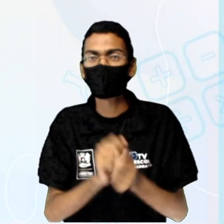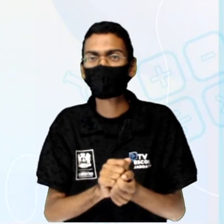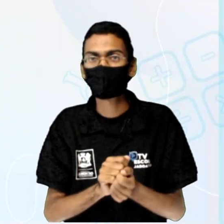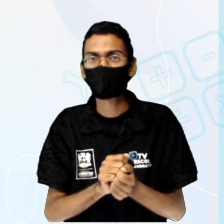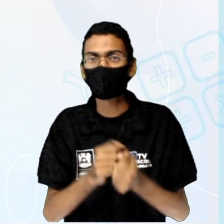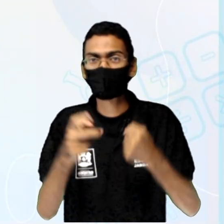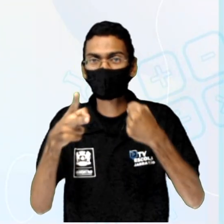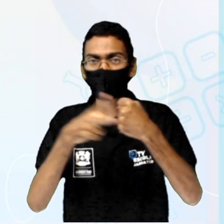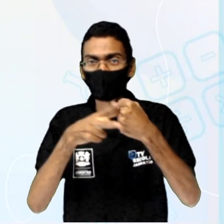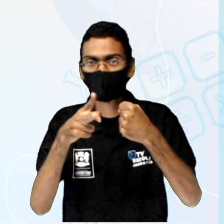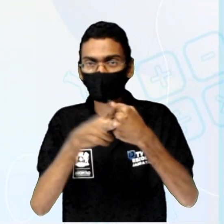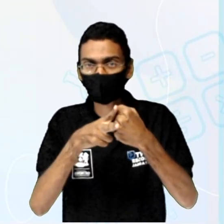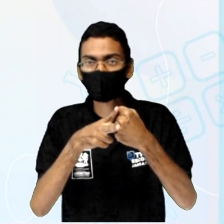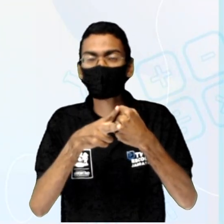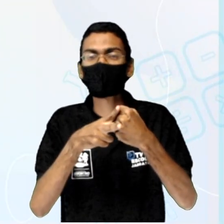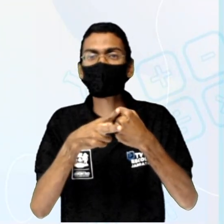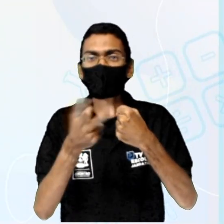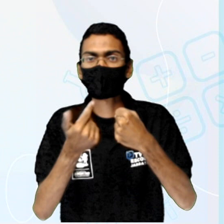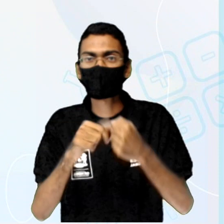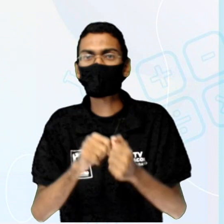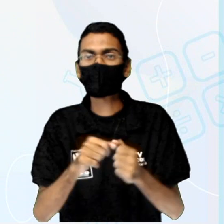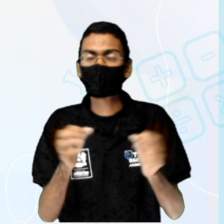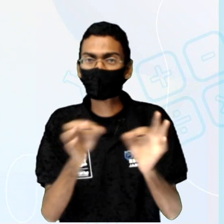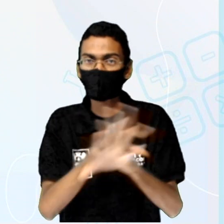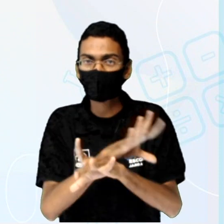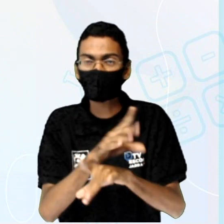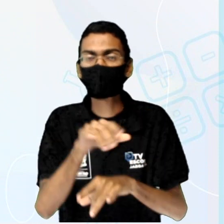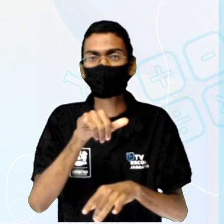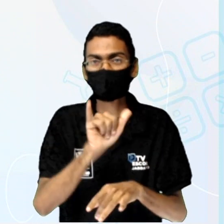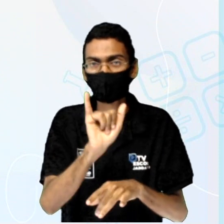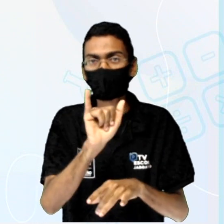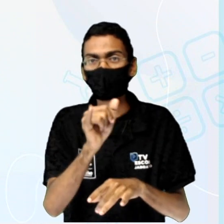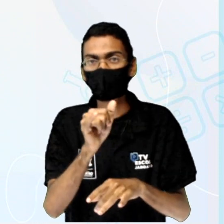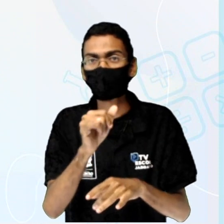Os verbos terminados em Y,